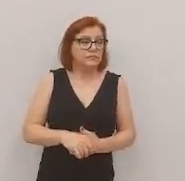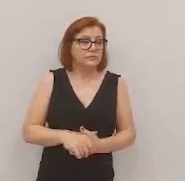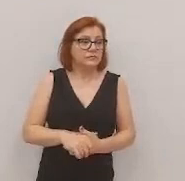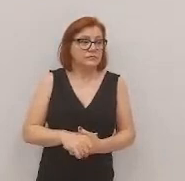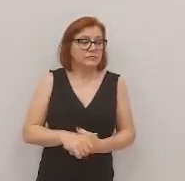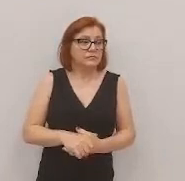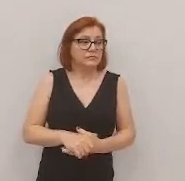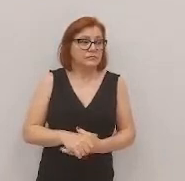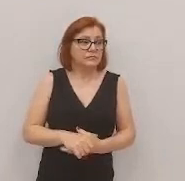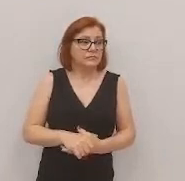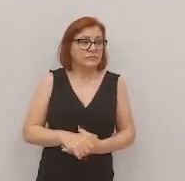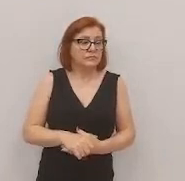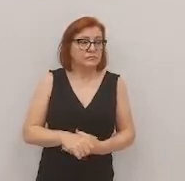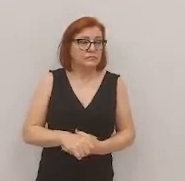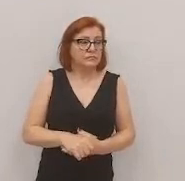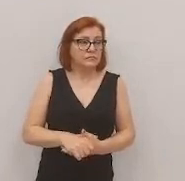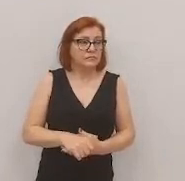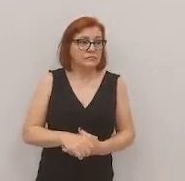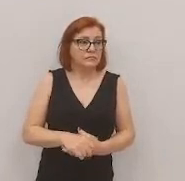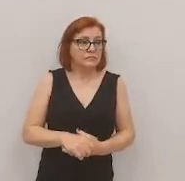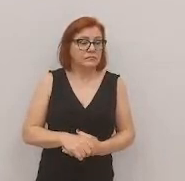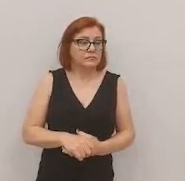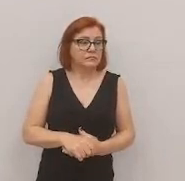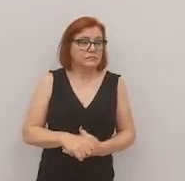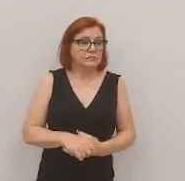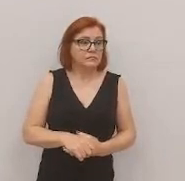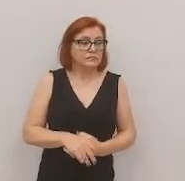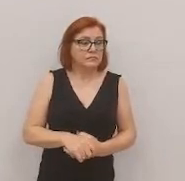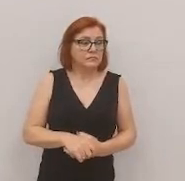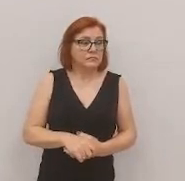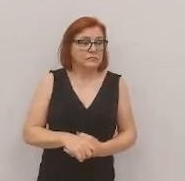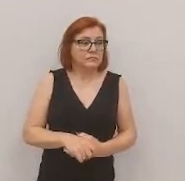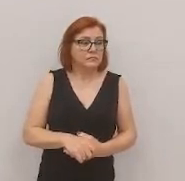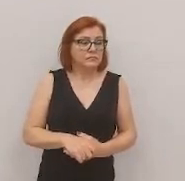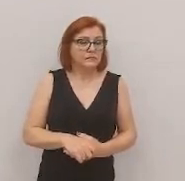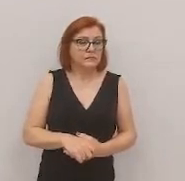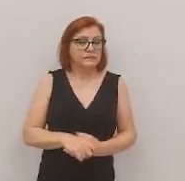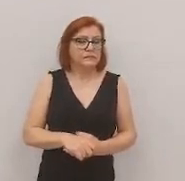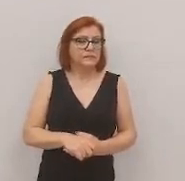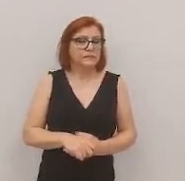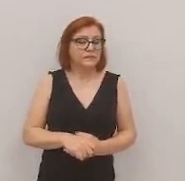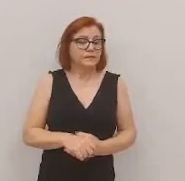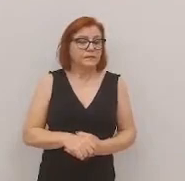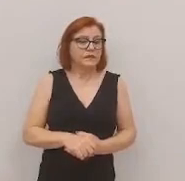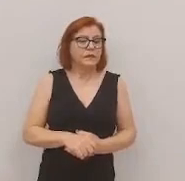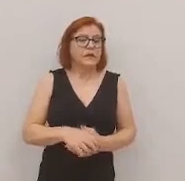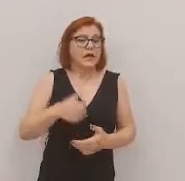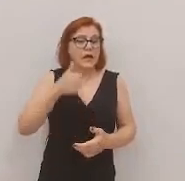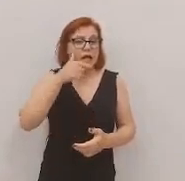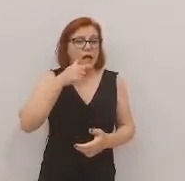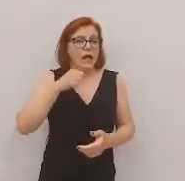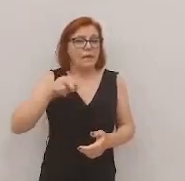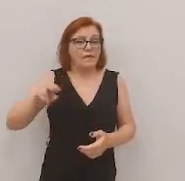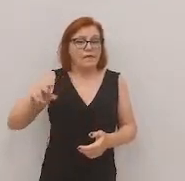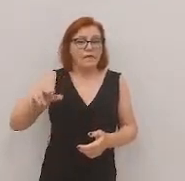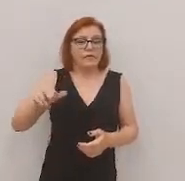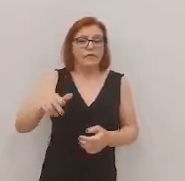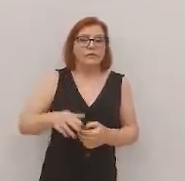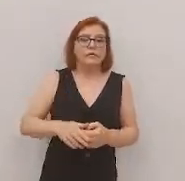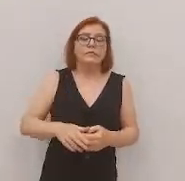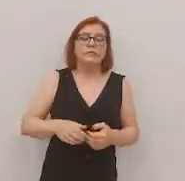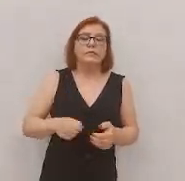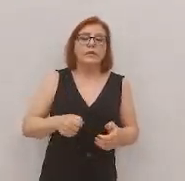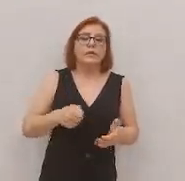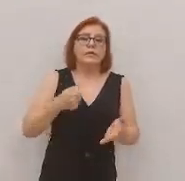comprou um Papai Noel. Papai Noel desse tamanho assim. Aquele Papai Noel fazia assim.